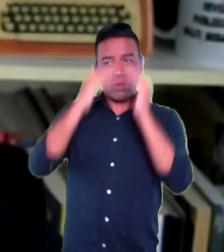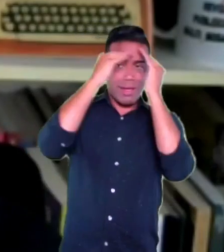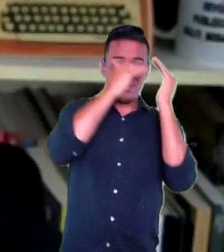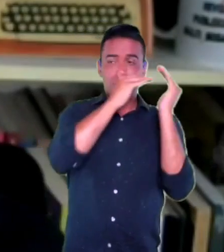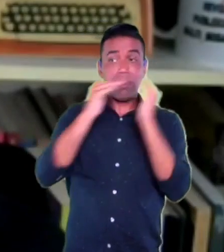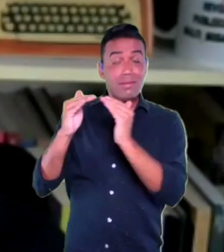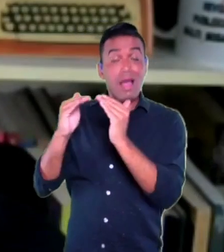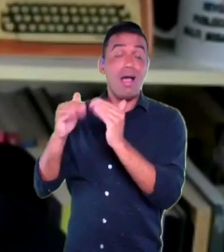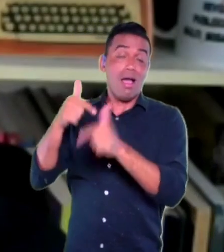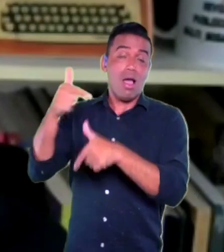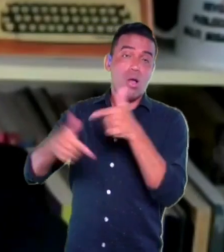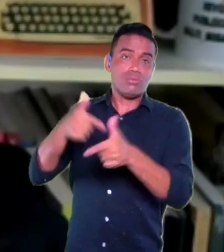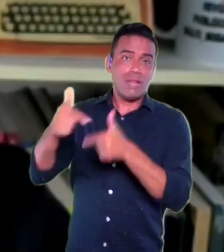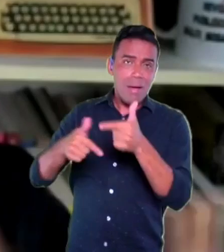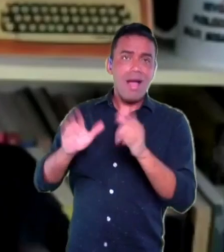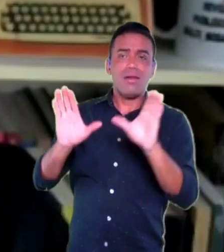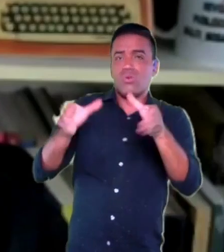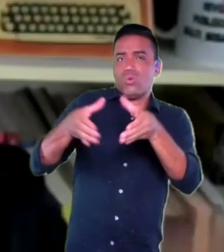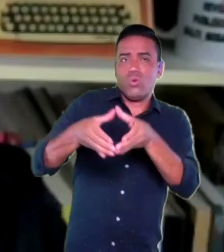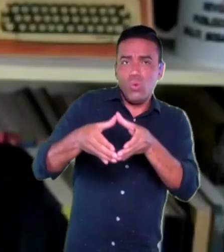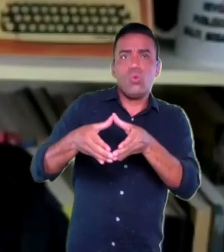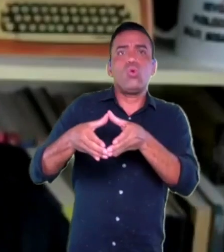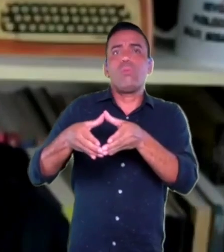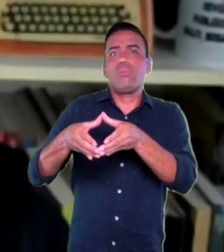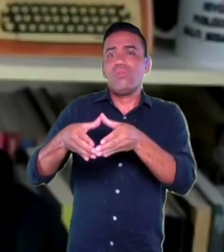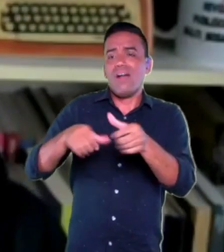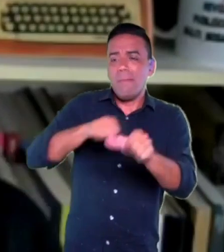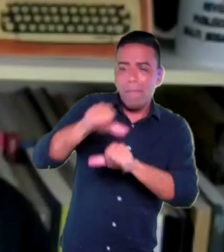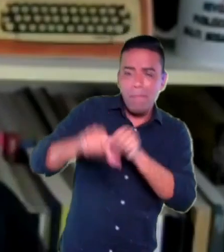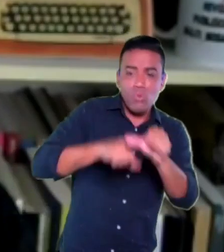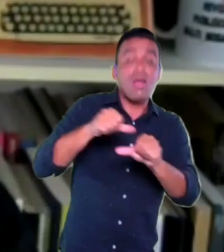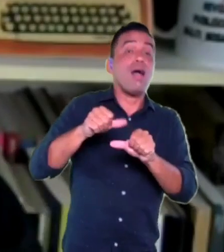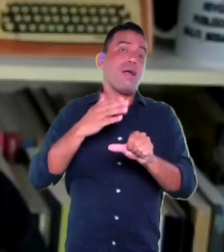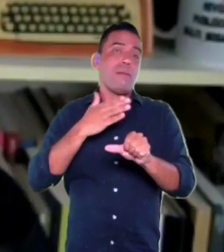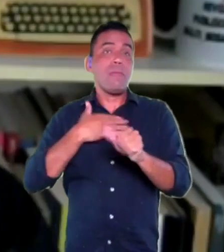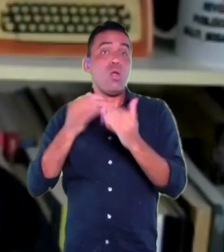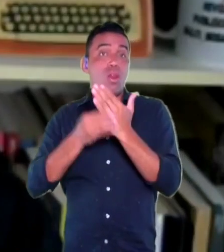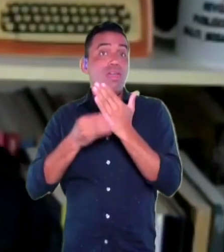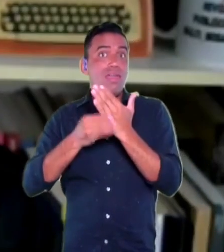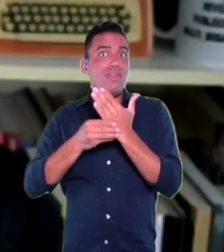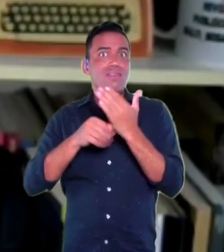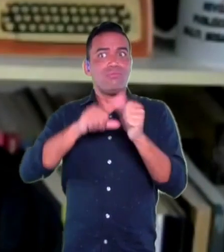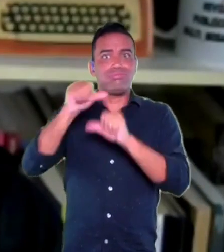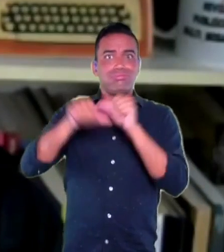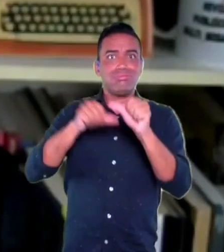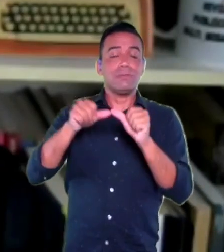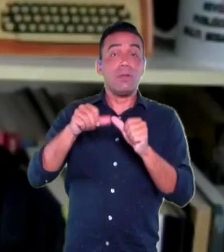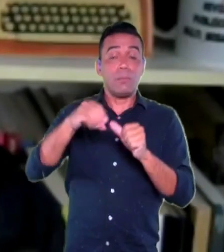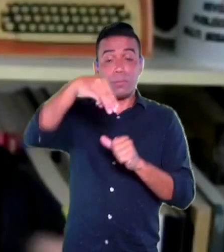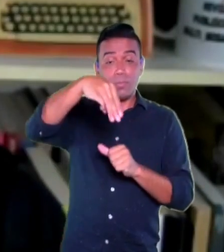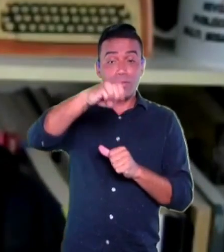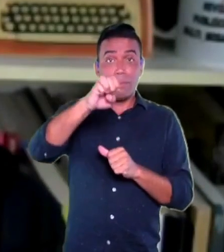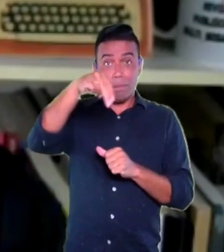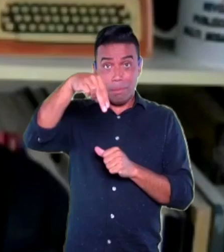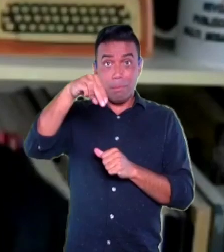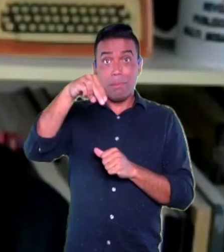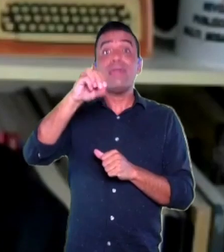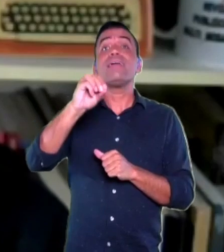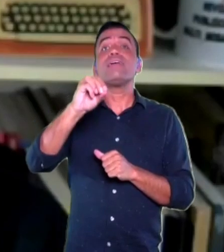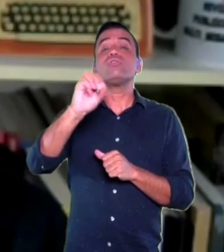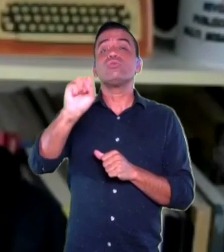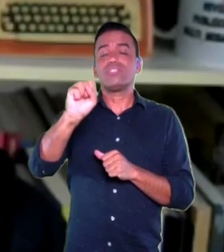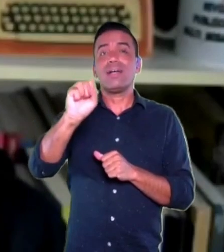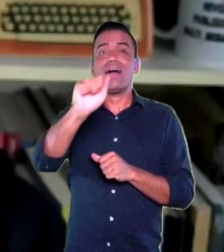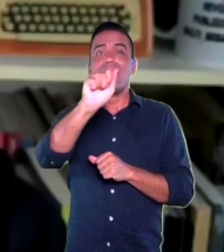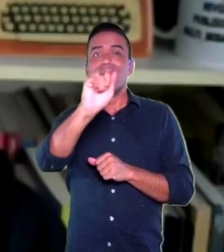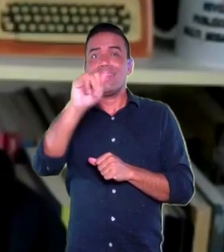trabalho dessas pessoas que vão transformar o livro no que ele é, né? No menos ainda, o projeto gráfico é da